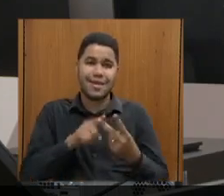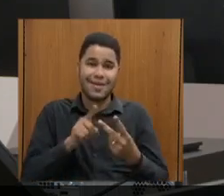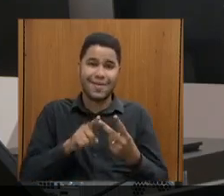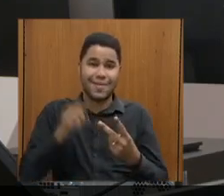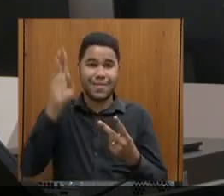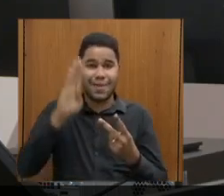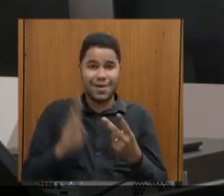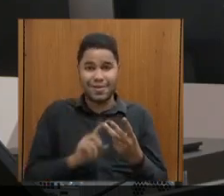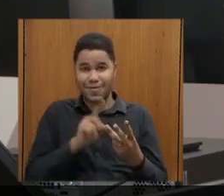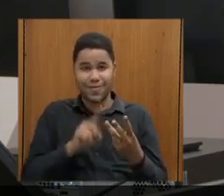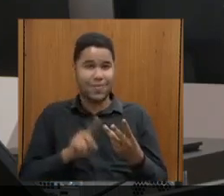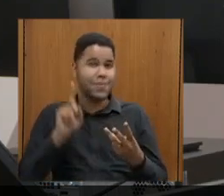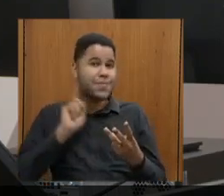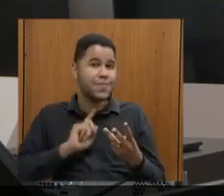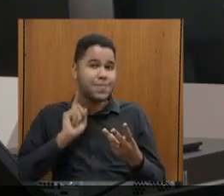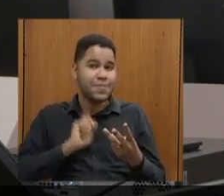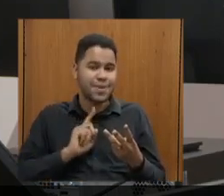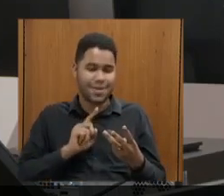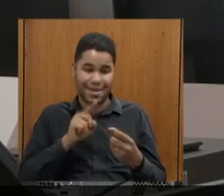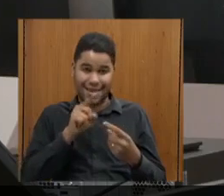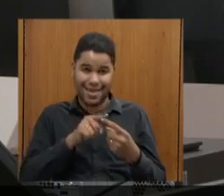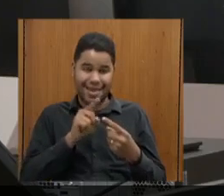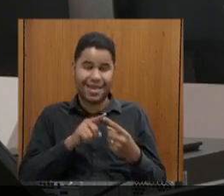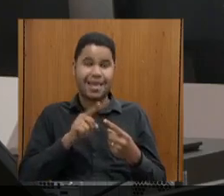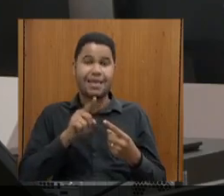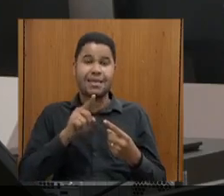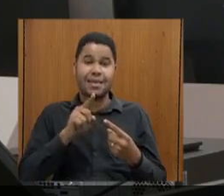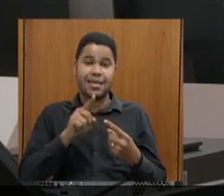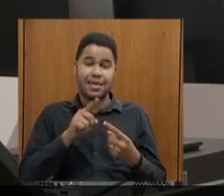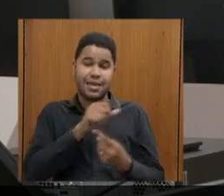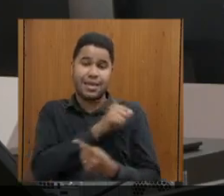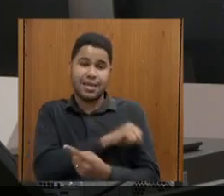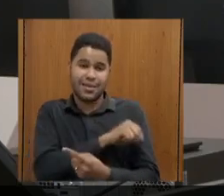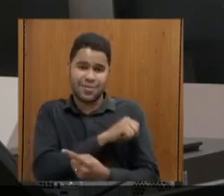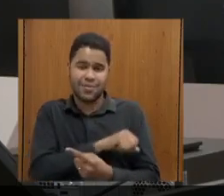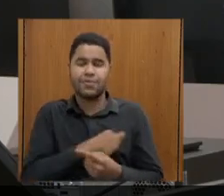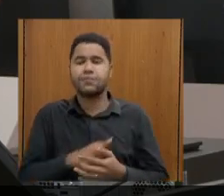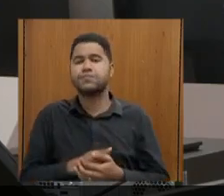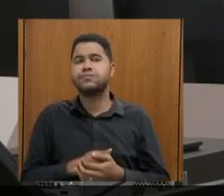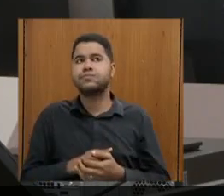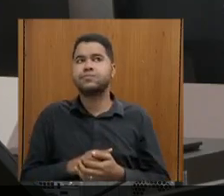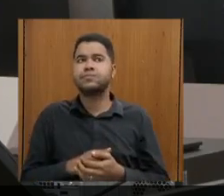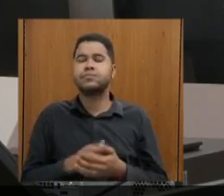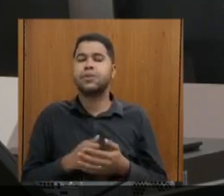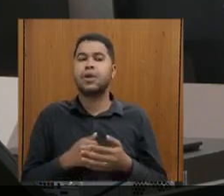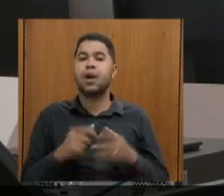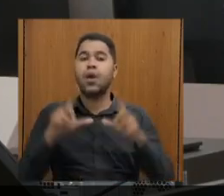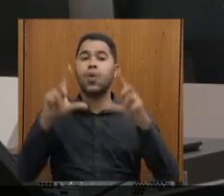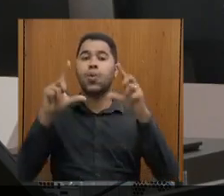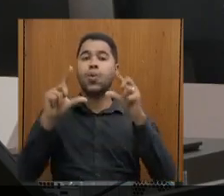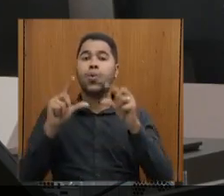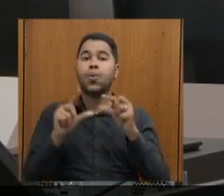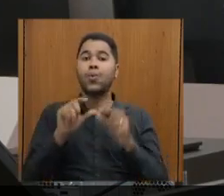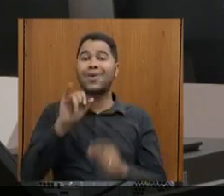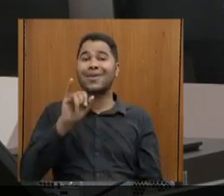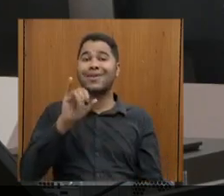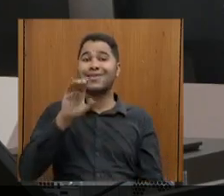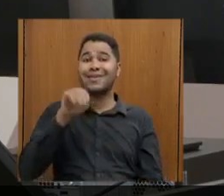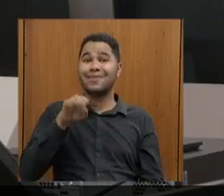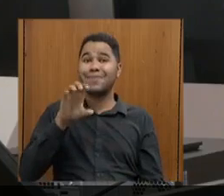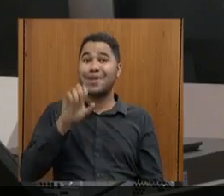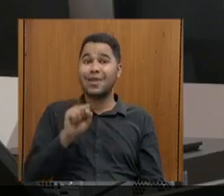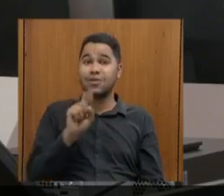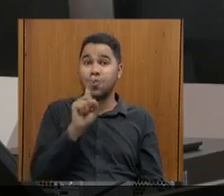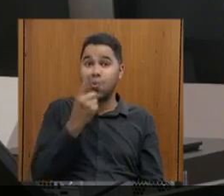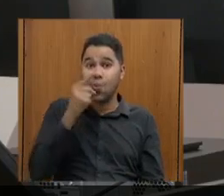Minas Gerais o Rio de Janeiro para as indústrias de plástico ele baixou o ICMS para um ponto